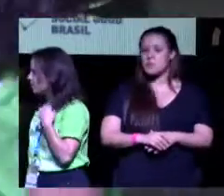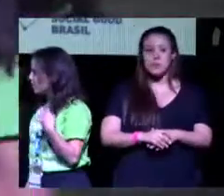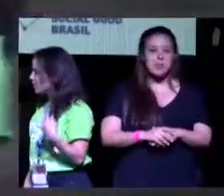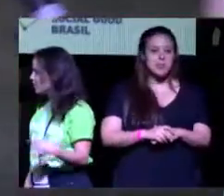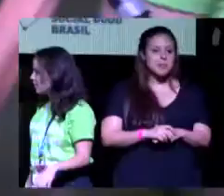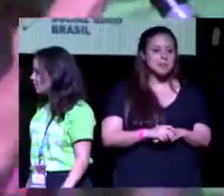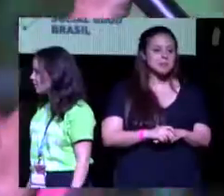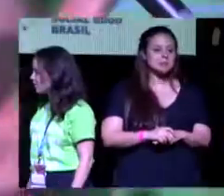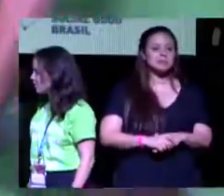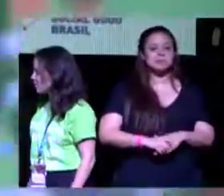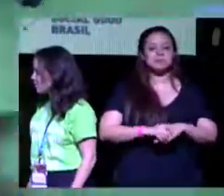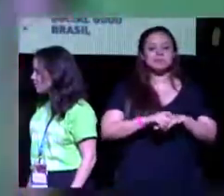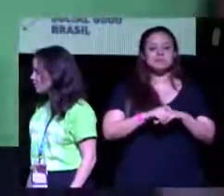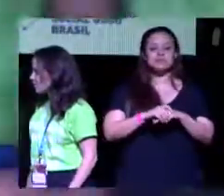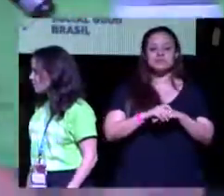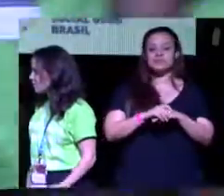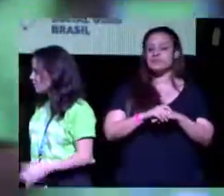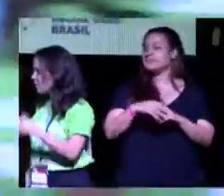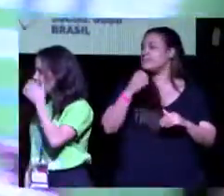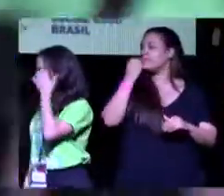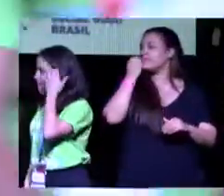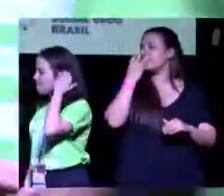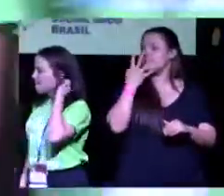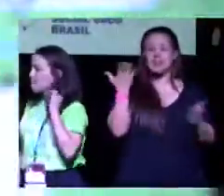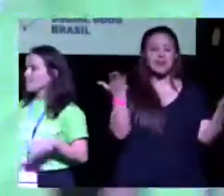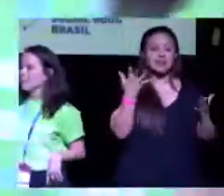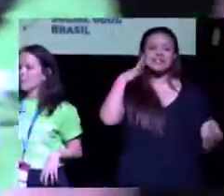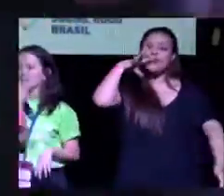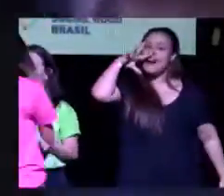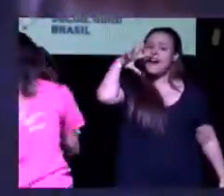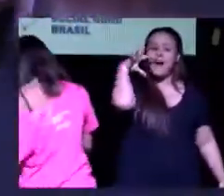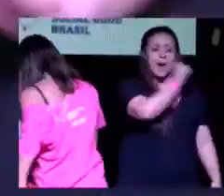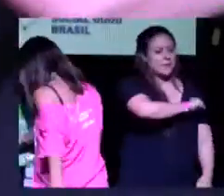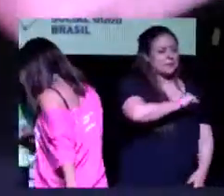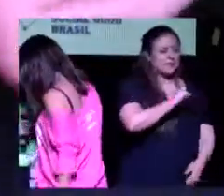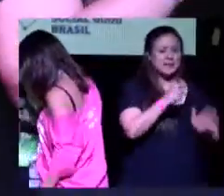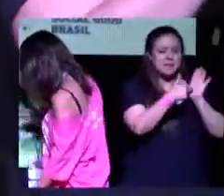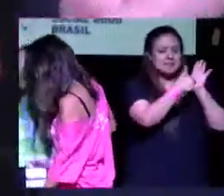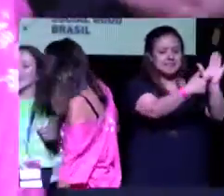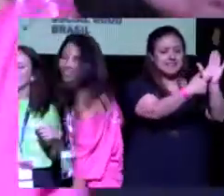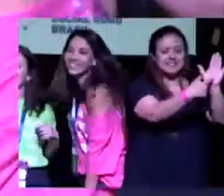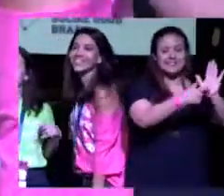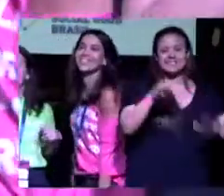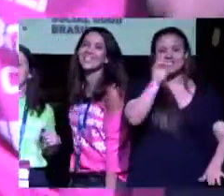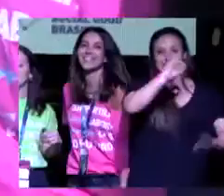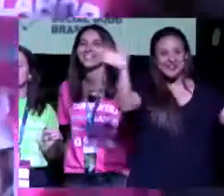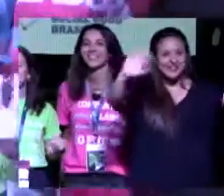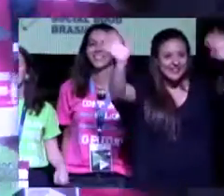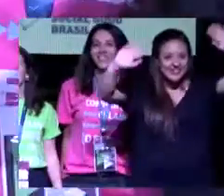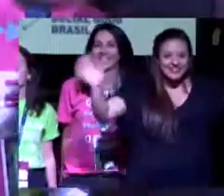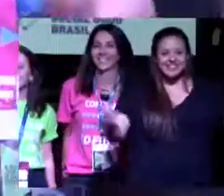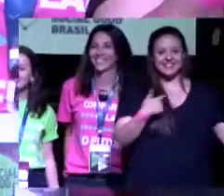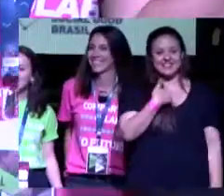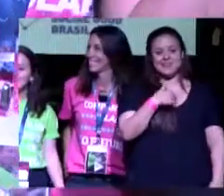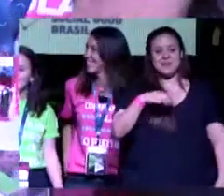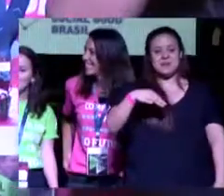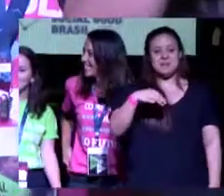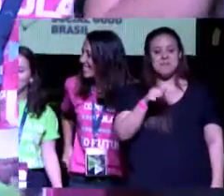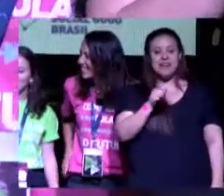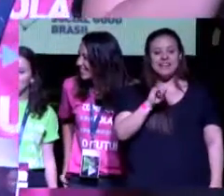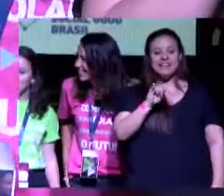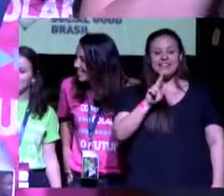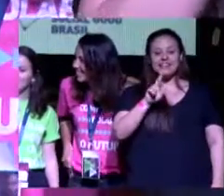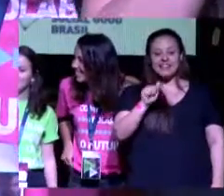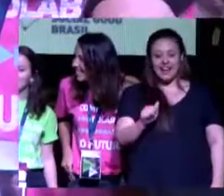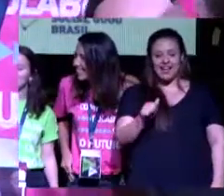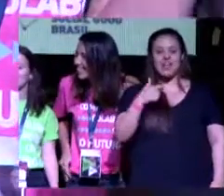Beleza. Vou lá, vou botar aí para a galera se apresentar rapidamente. Vamos lá. Oi, galera. Eu sou a Maíra, eu trabalho